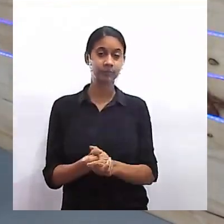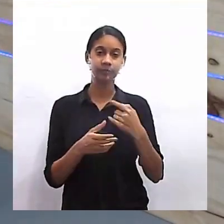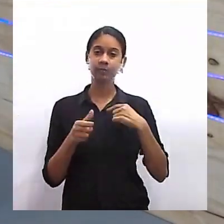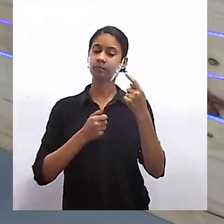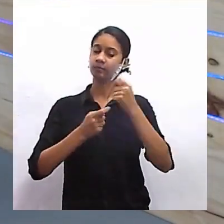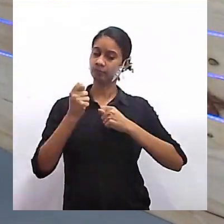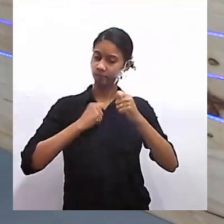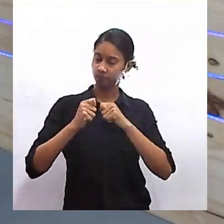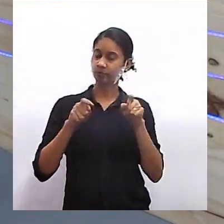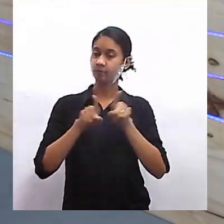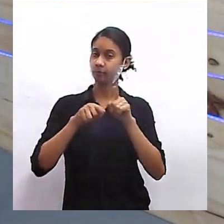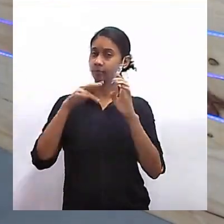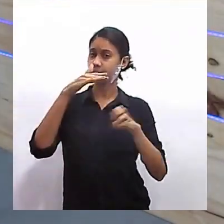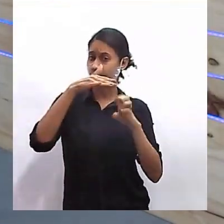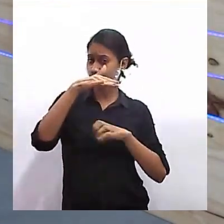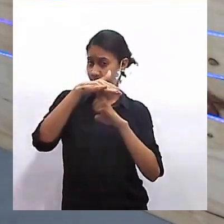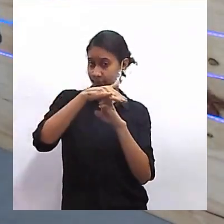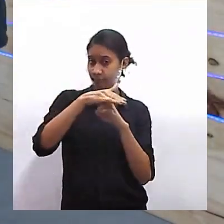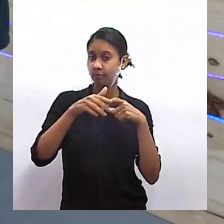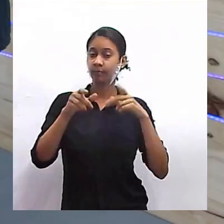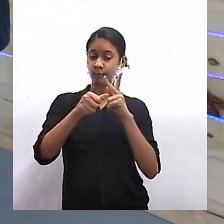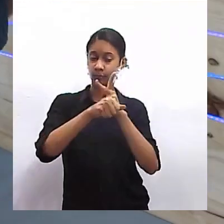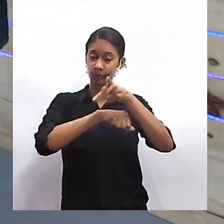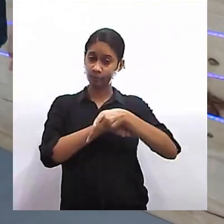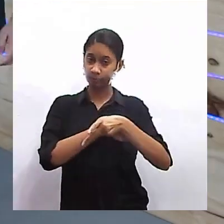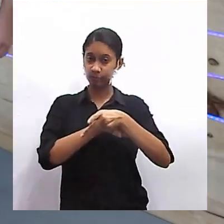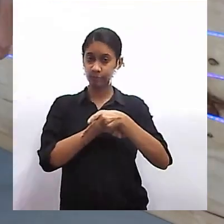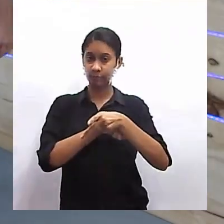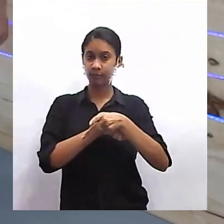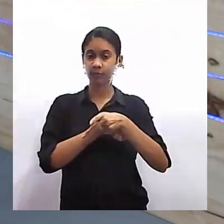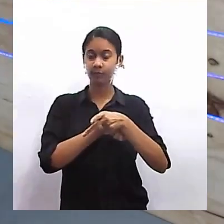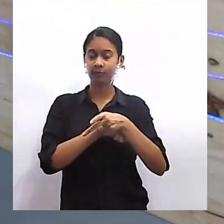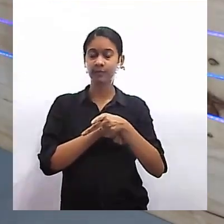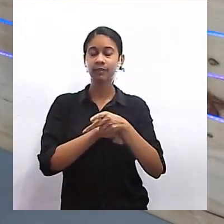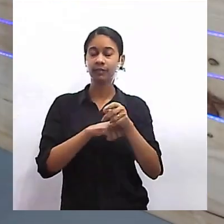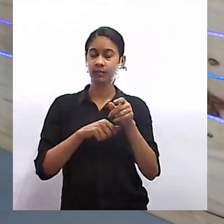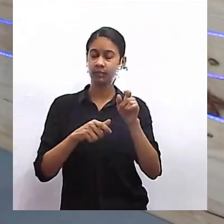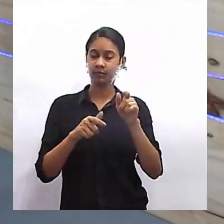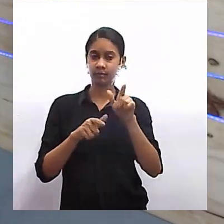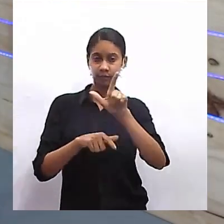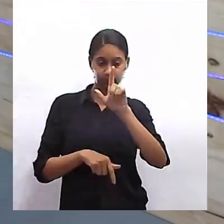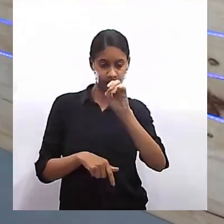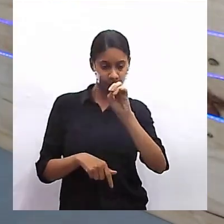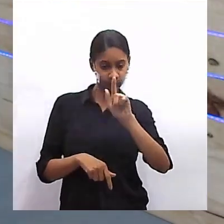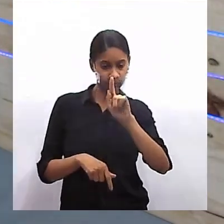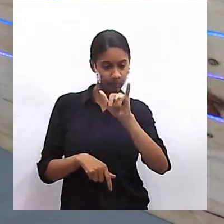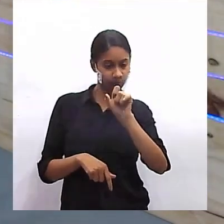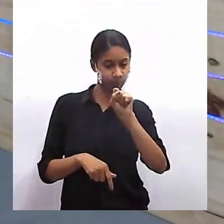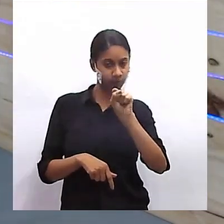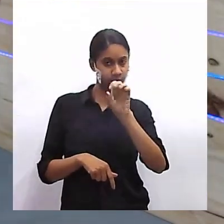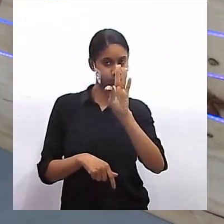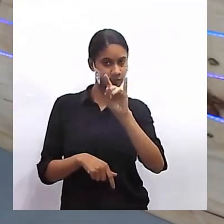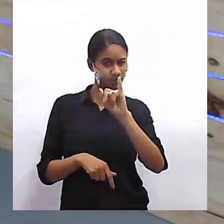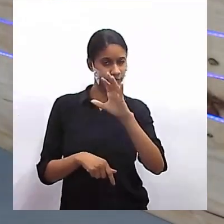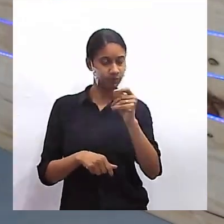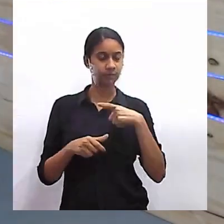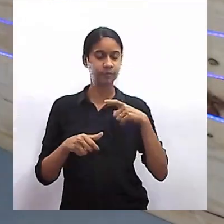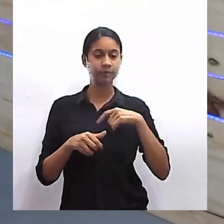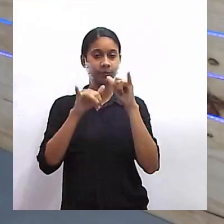administrador de empresas, tenho pós-graduação em gestão portuária e logística e temos um recadinho aí, professor Tiago, para dar para o pessoal